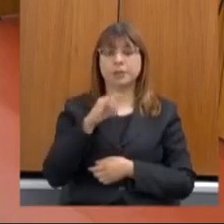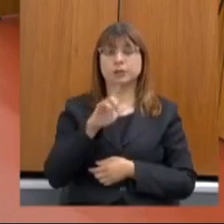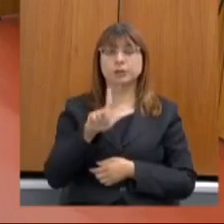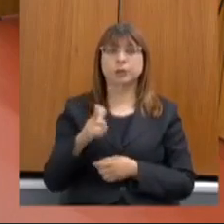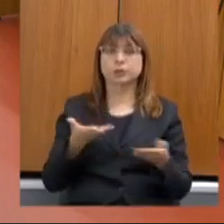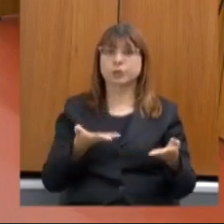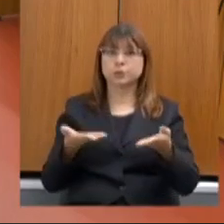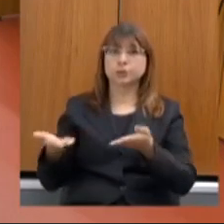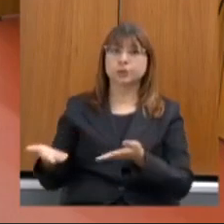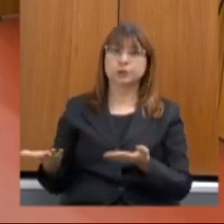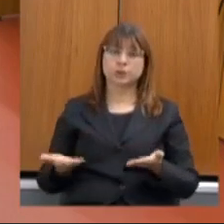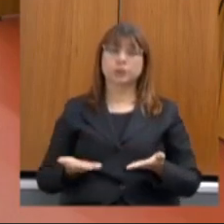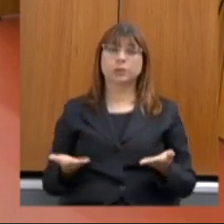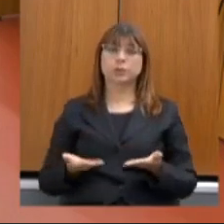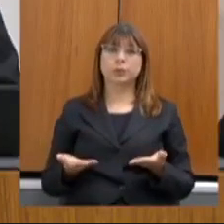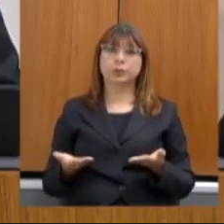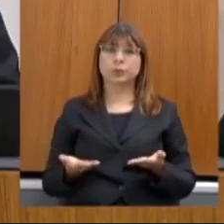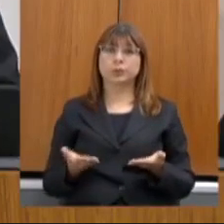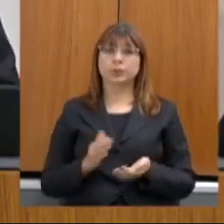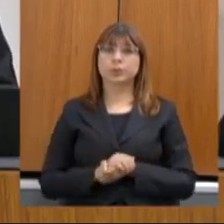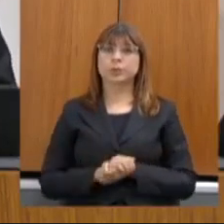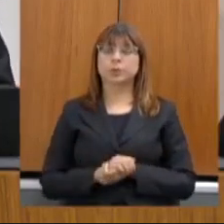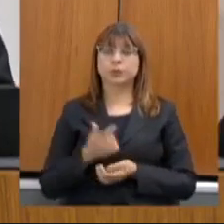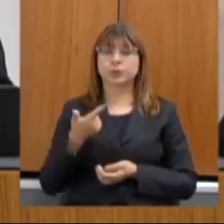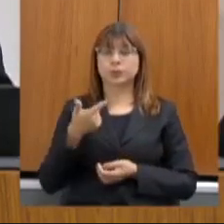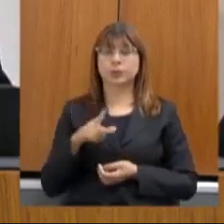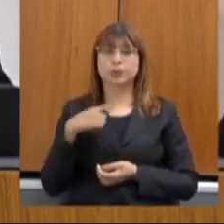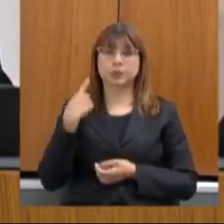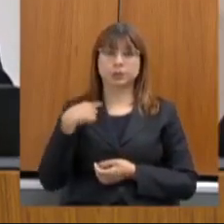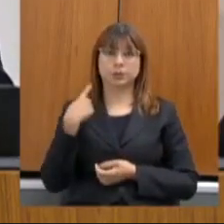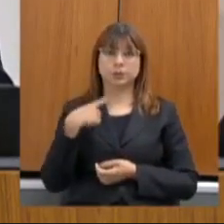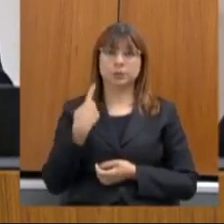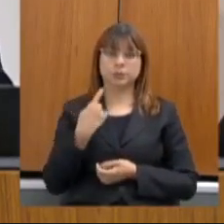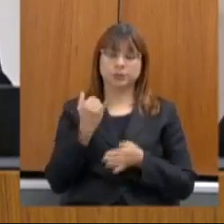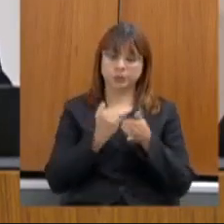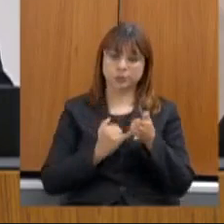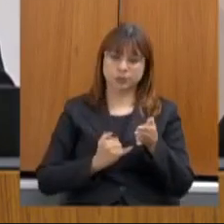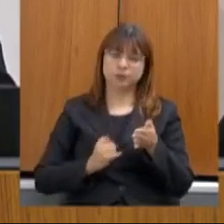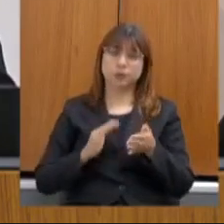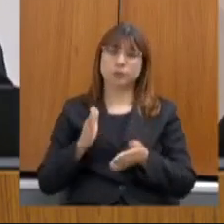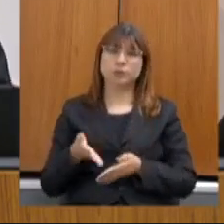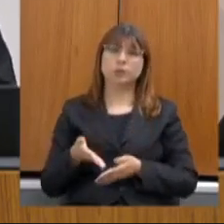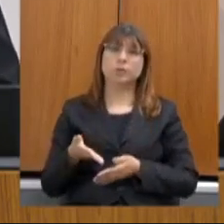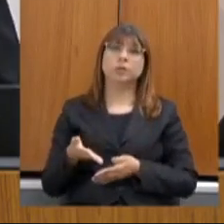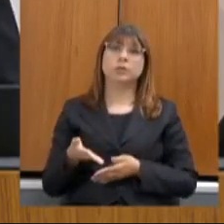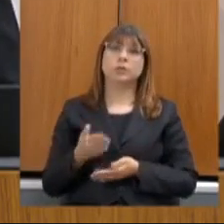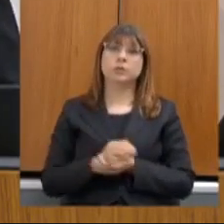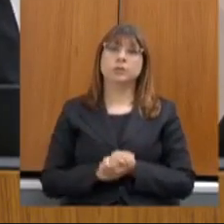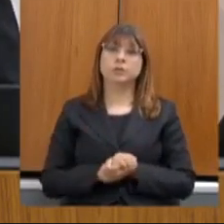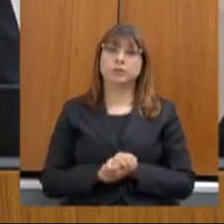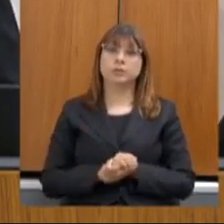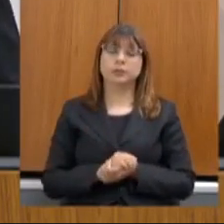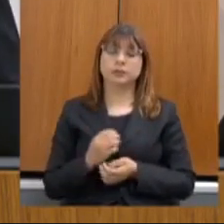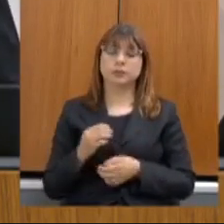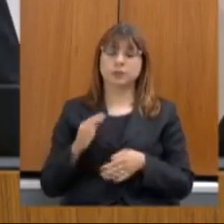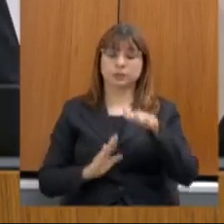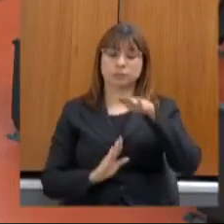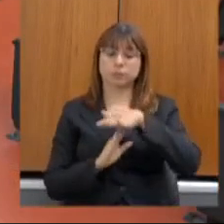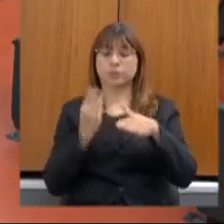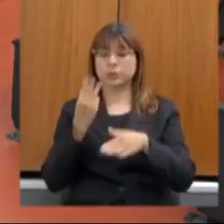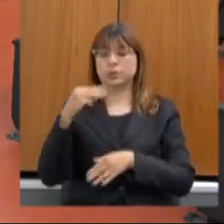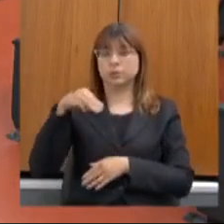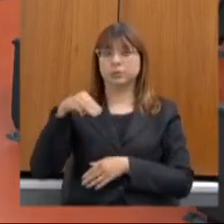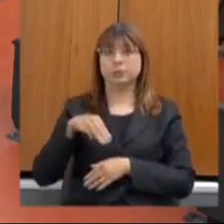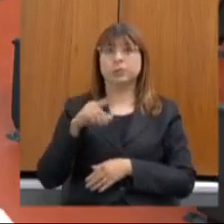e agora em caminho para mais um deputado inscrito para fazer os da palavra por até 3 minutos